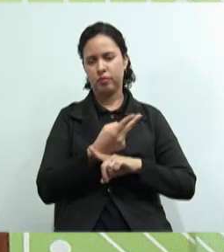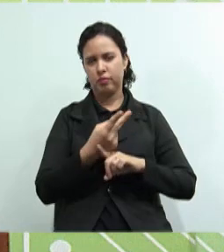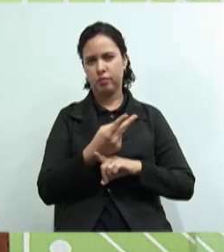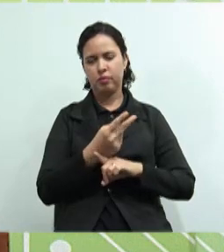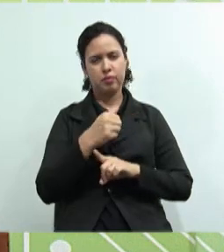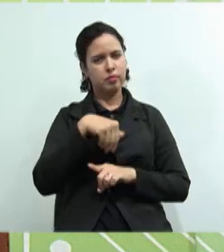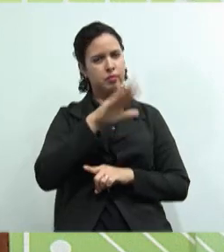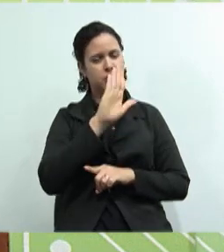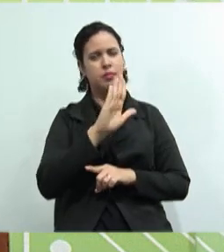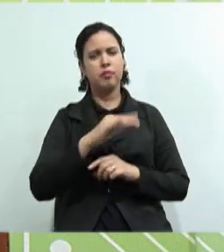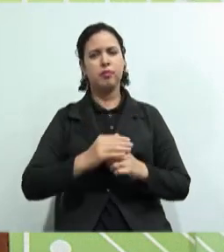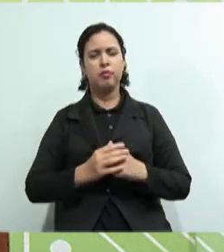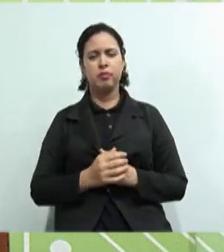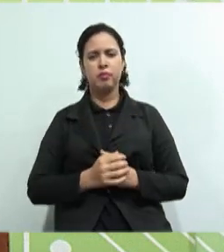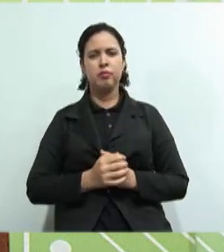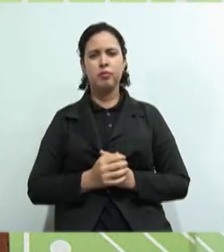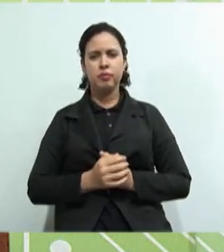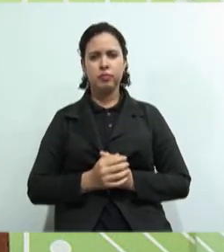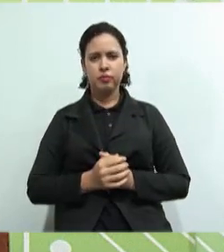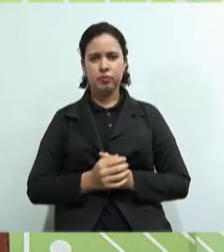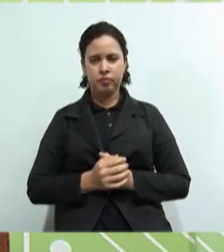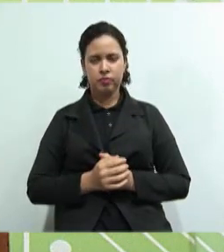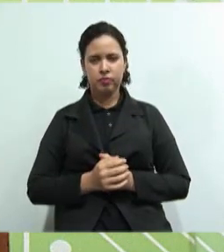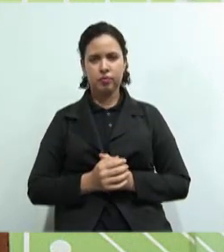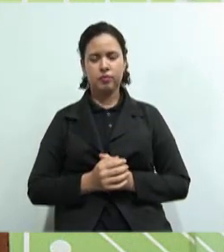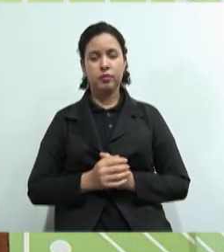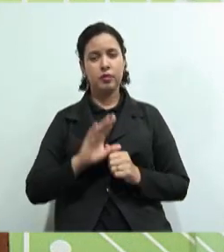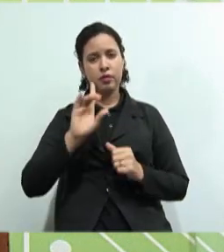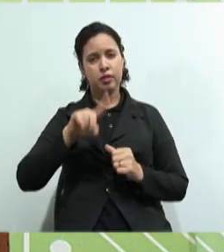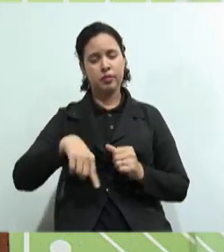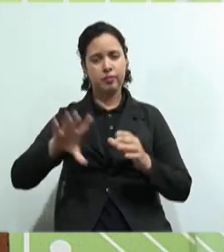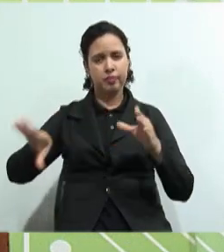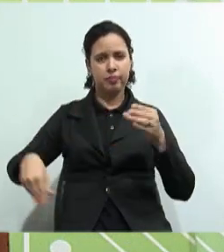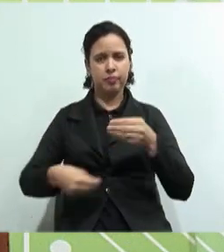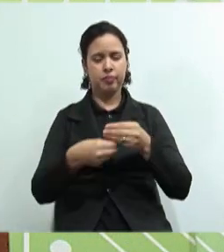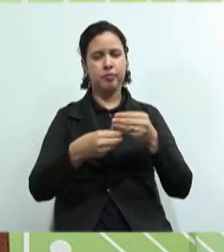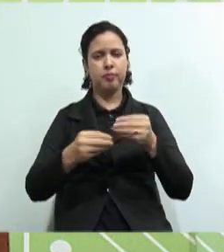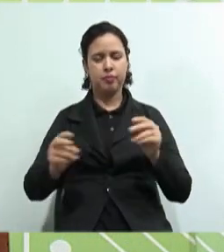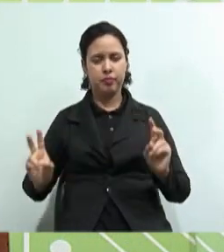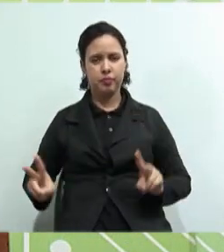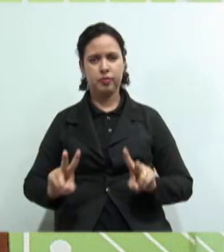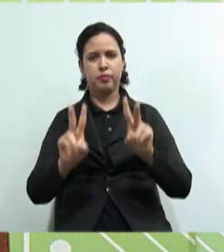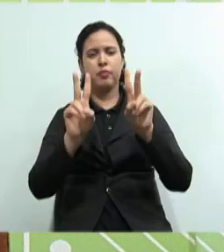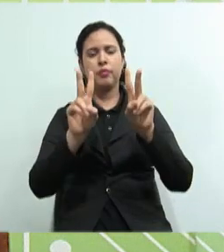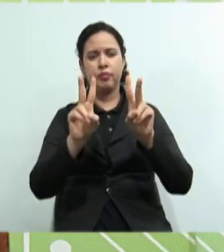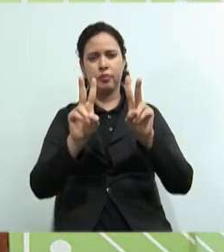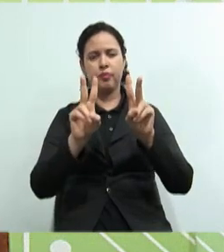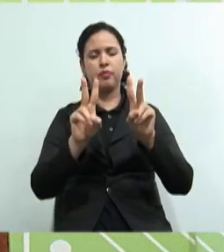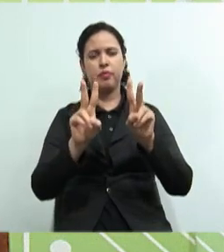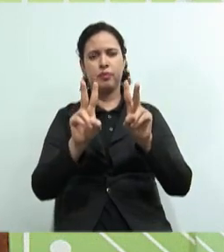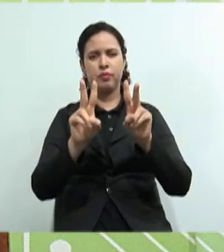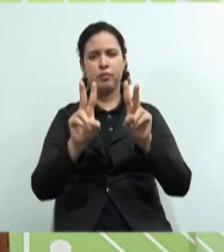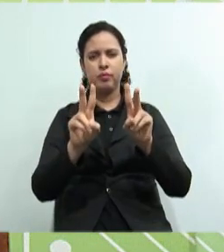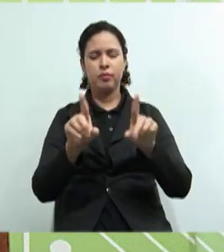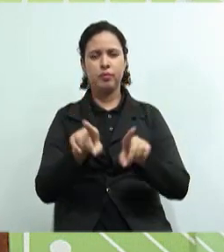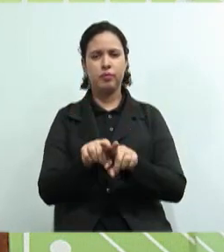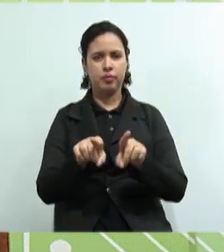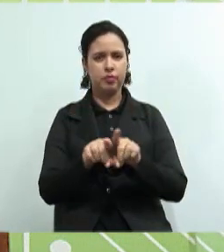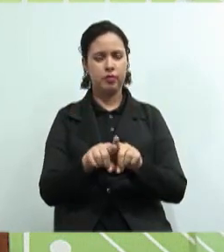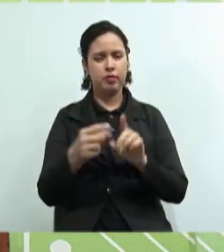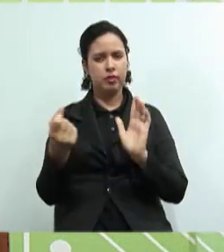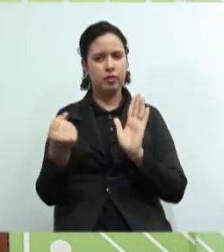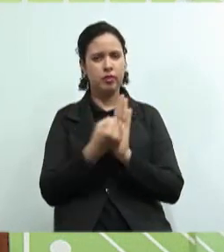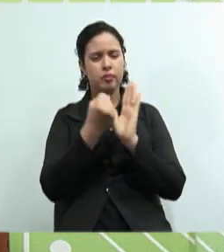o produto. E essa é uma das formas de agregar valor. Nas últimas aulas a gente tem falado do valor agregado, nós falamos do impacto